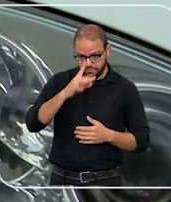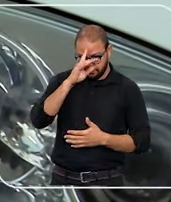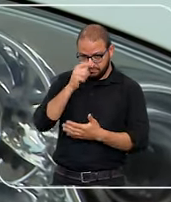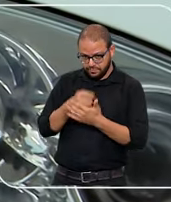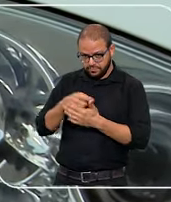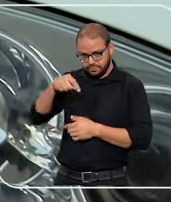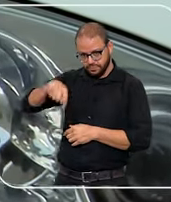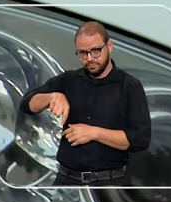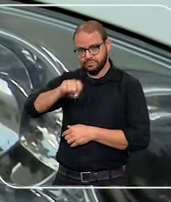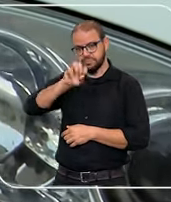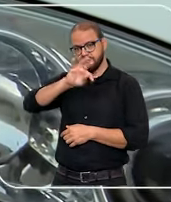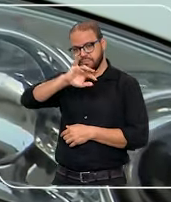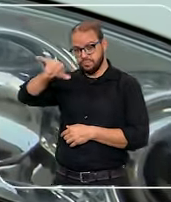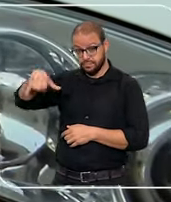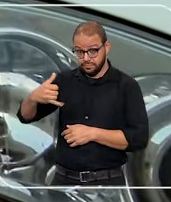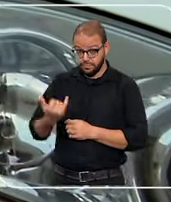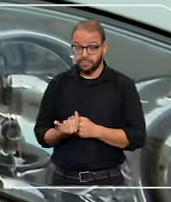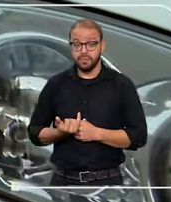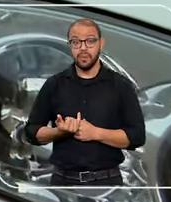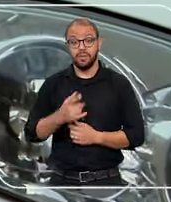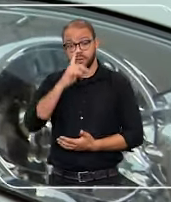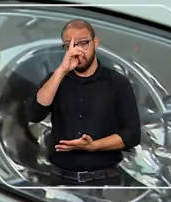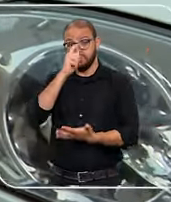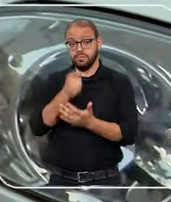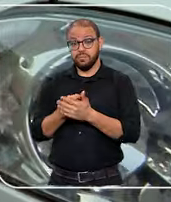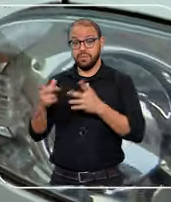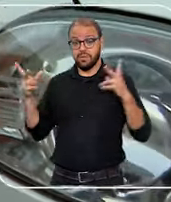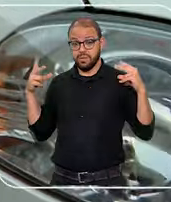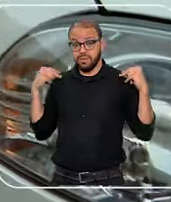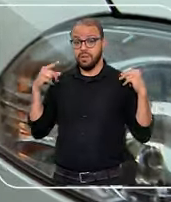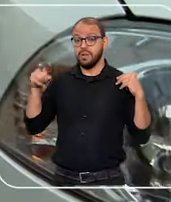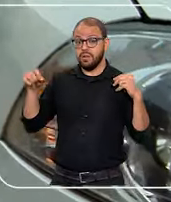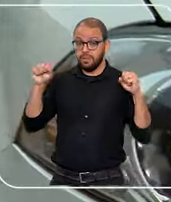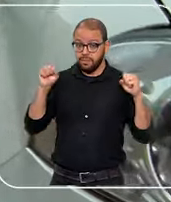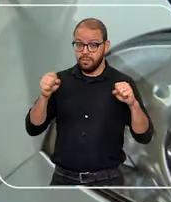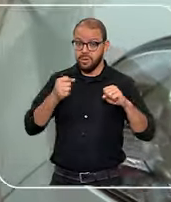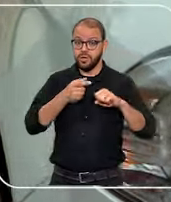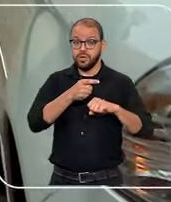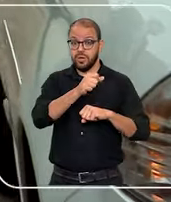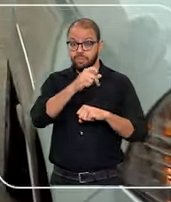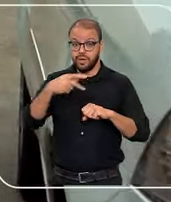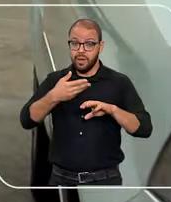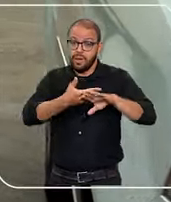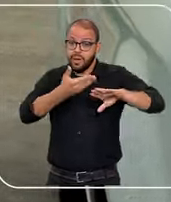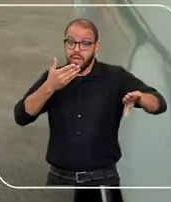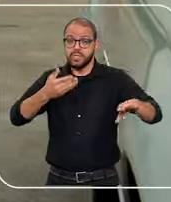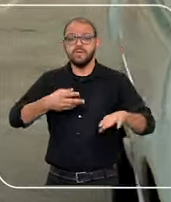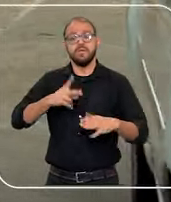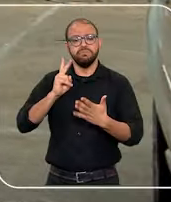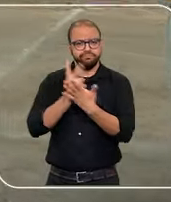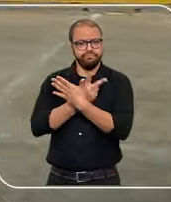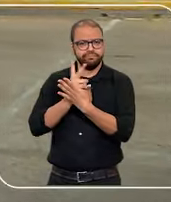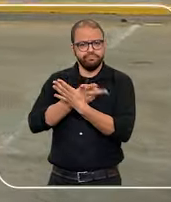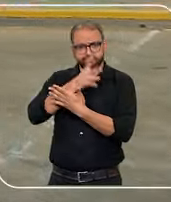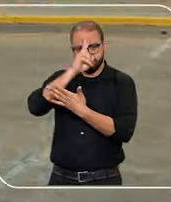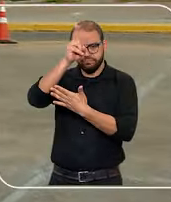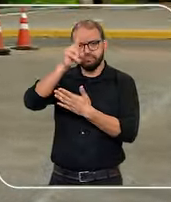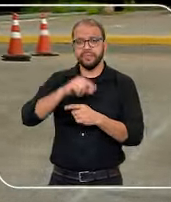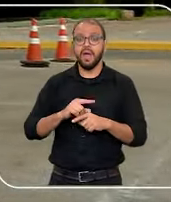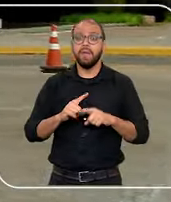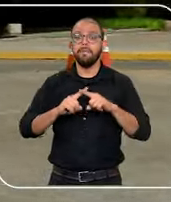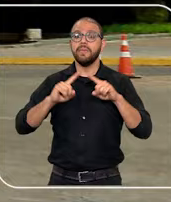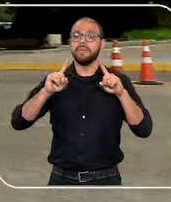Em recente decisão aqui no Superior Tribunal de Justiça, foi definido que o motorista pode ser afastado pela plataforma se cometer falta